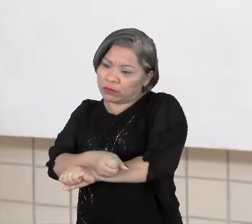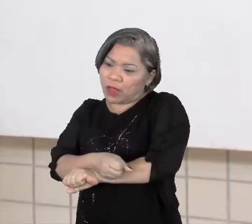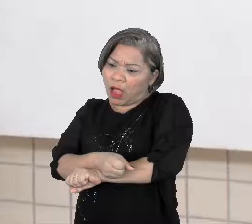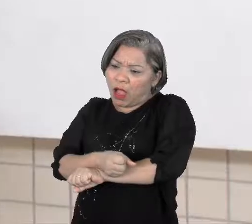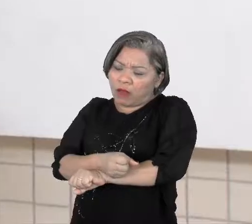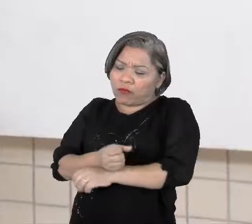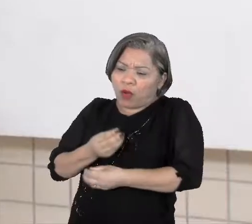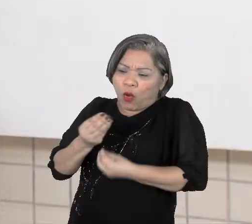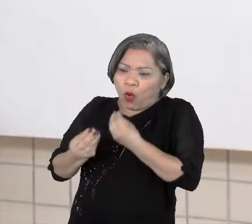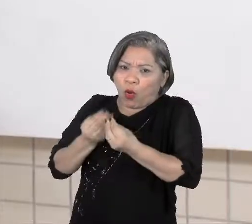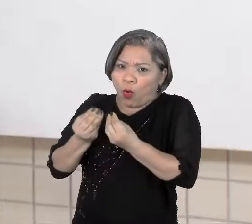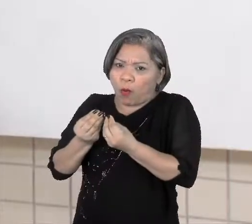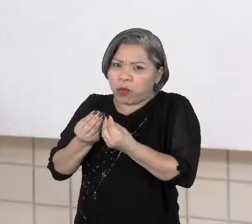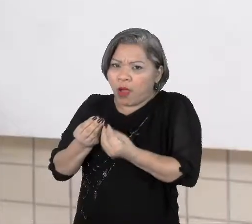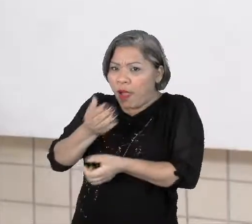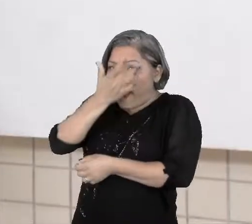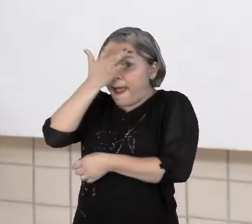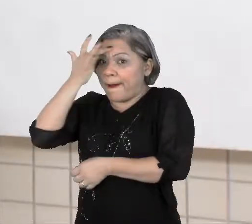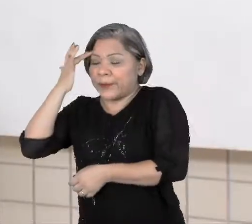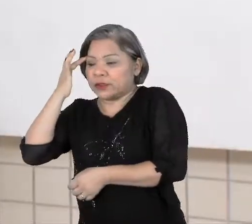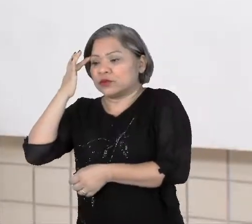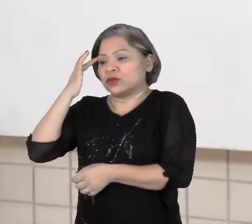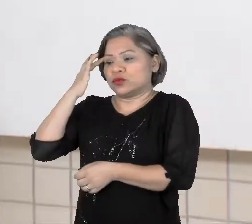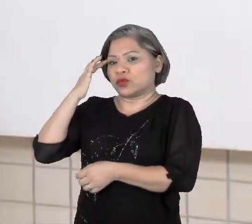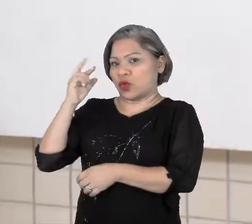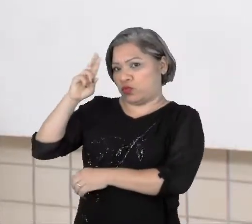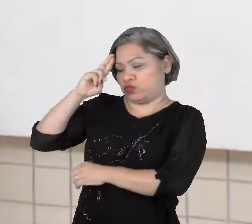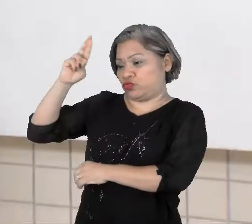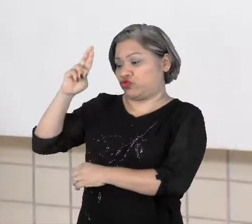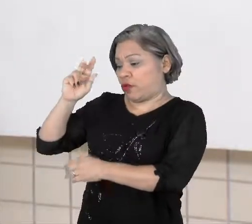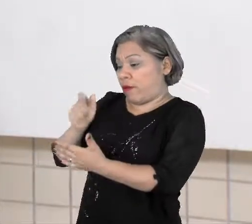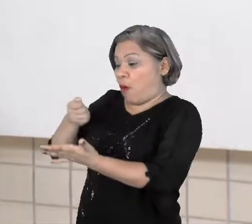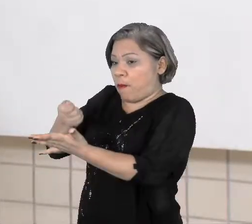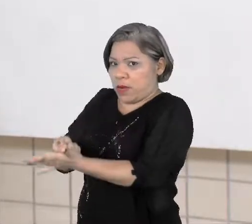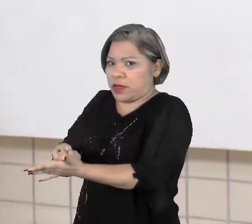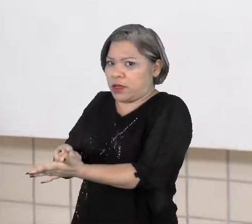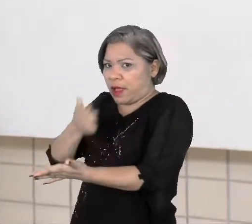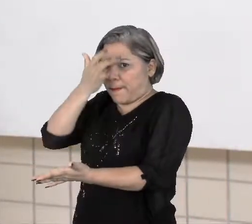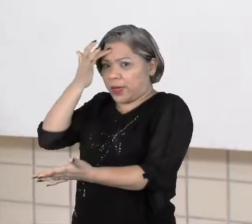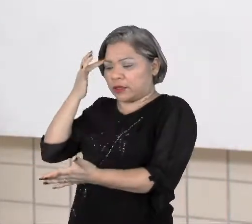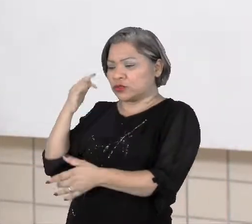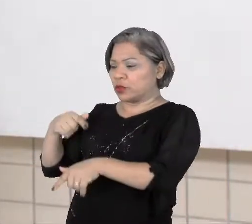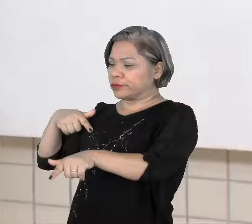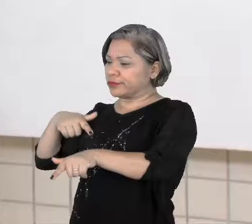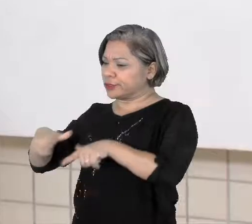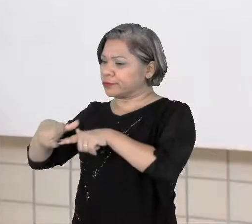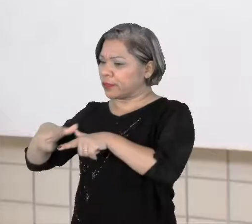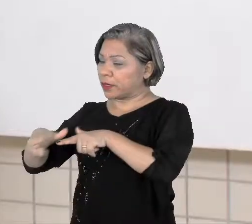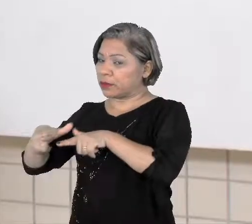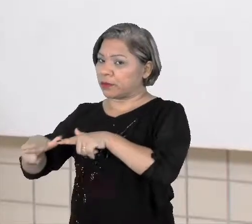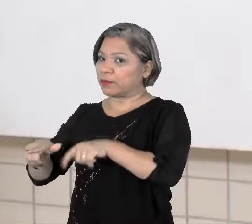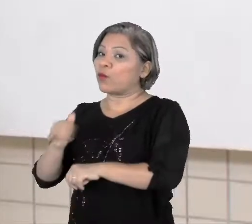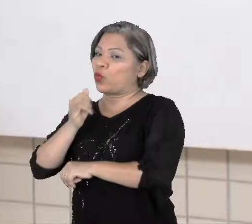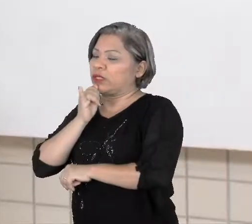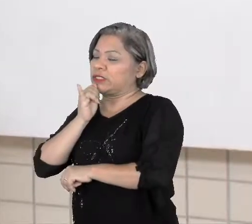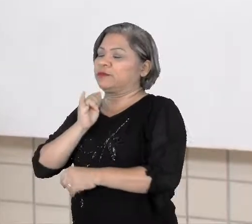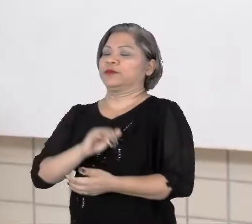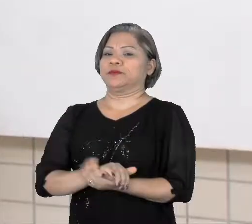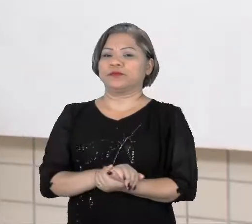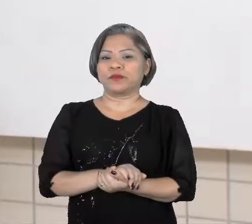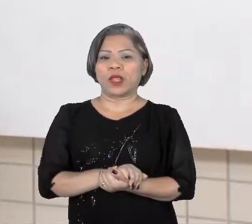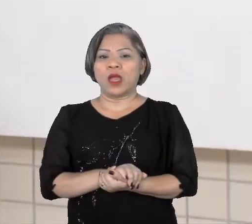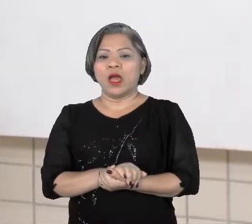técnicas que esses empregadores submetem a esse trabalhador. Como podemos citar, muitos trabalhadores eles